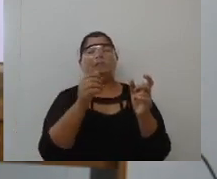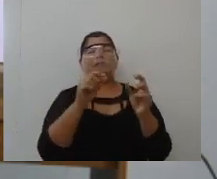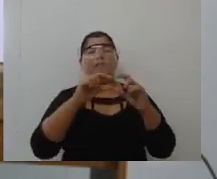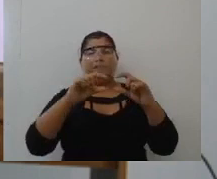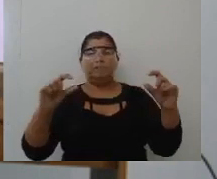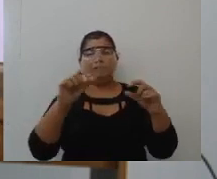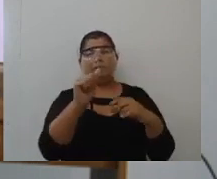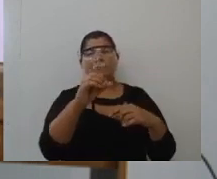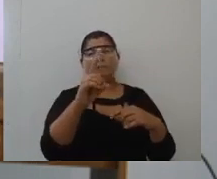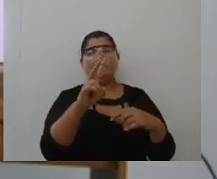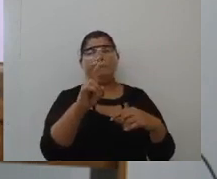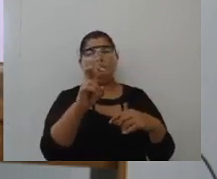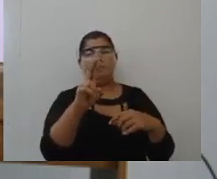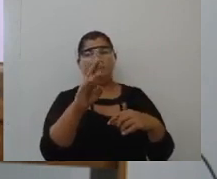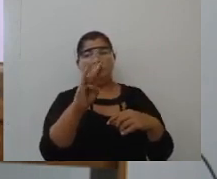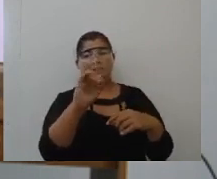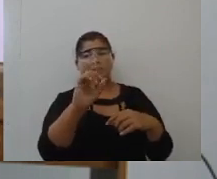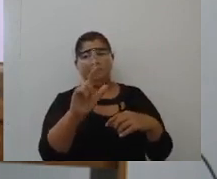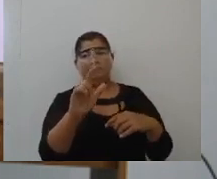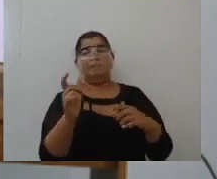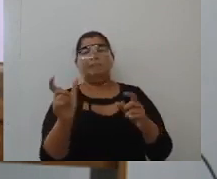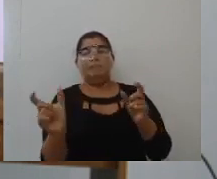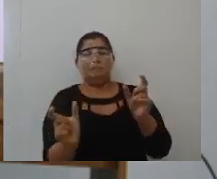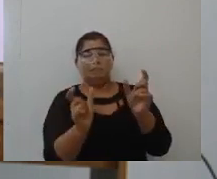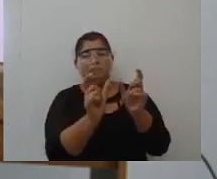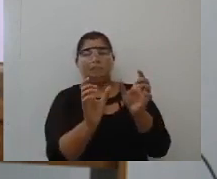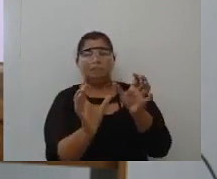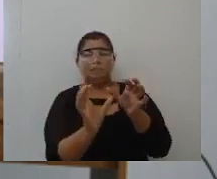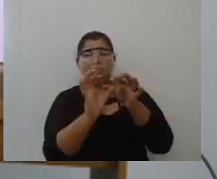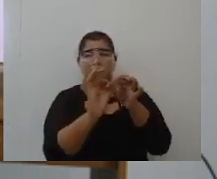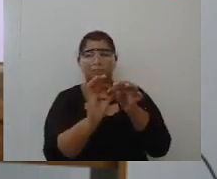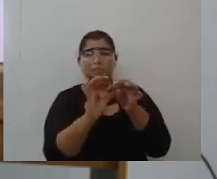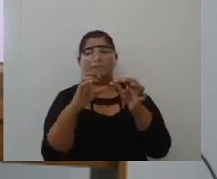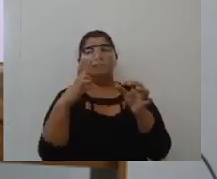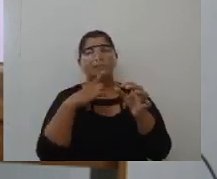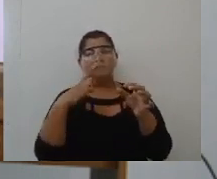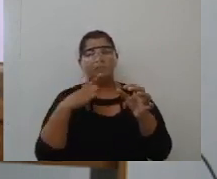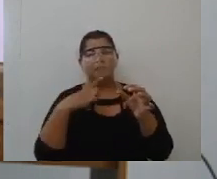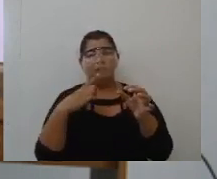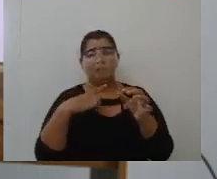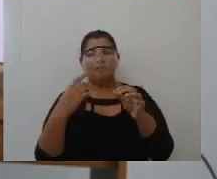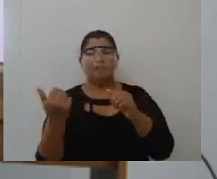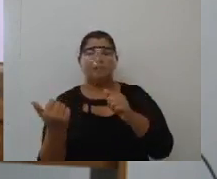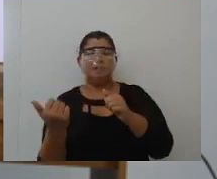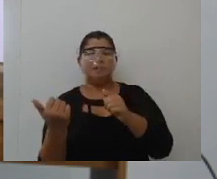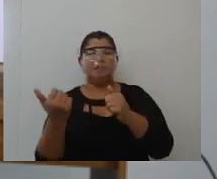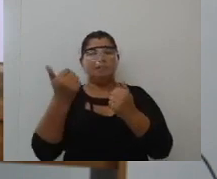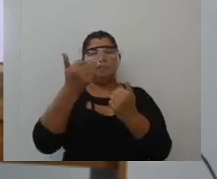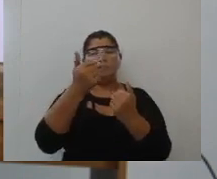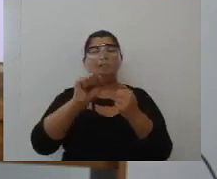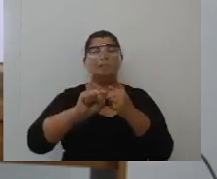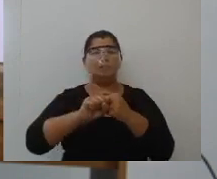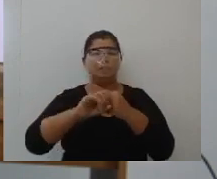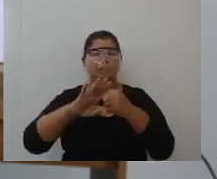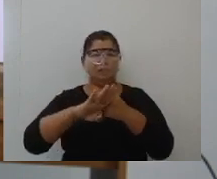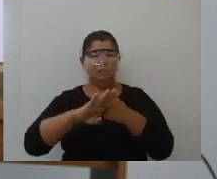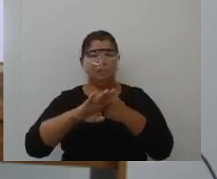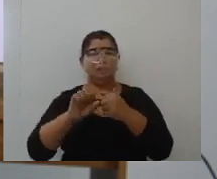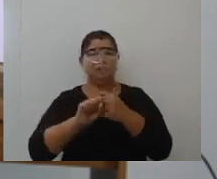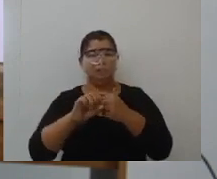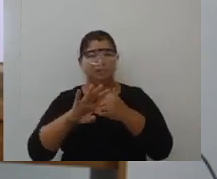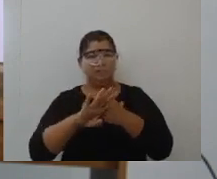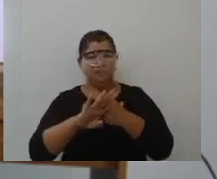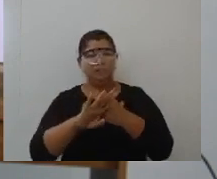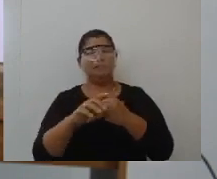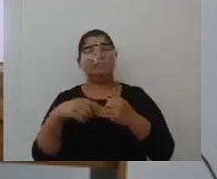adverbiais. A conjunção integrante tem uma outra função, são as orações substantivas. Tá? Aí vem a função de